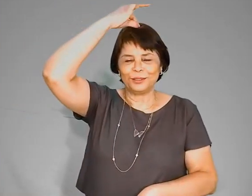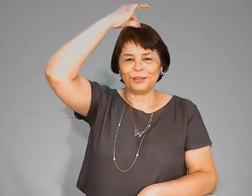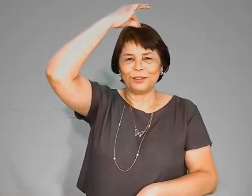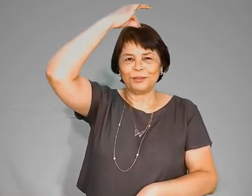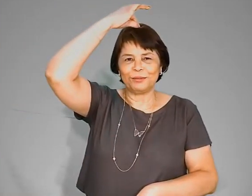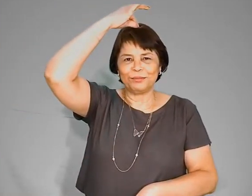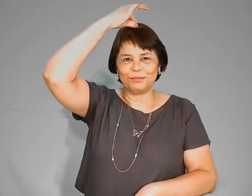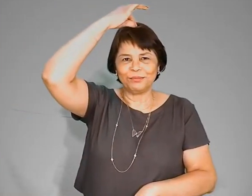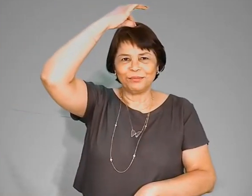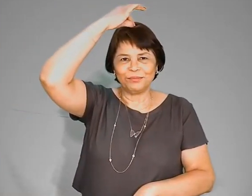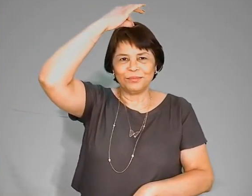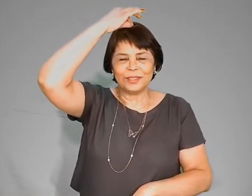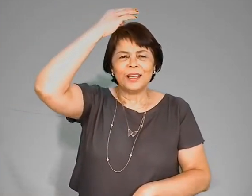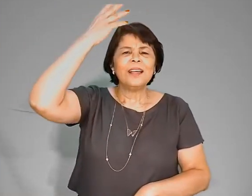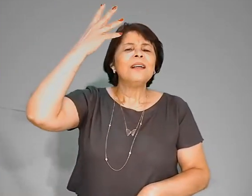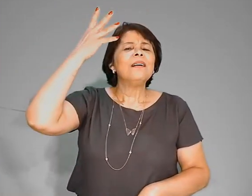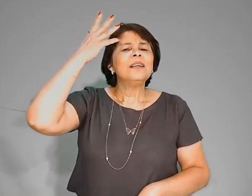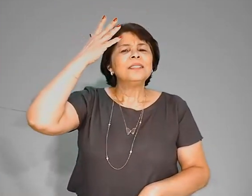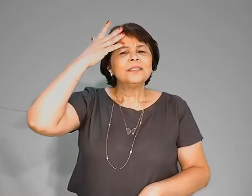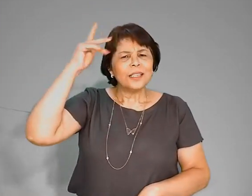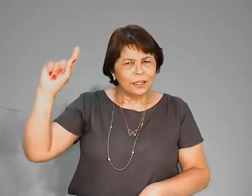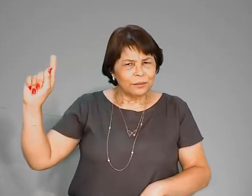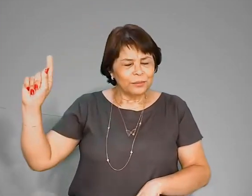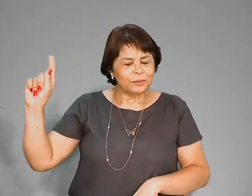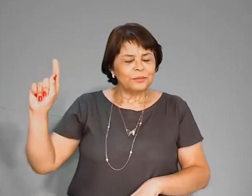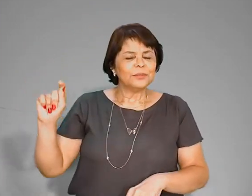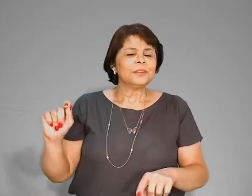reconstruído, o reelaborado